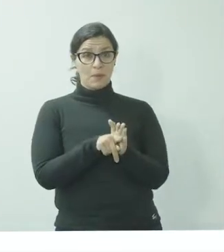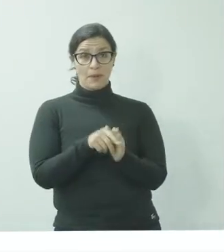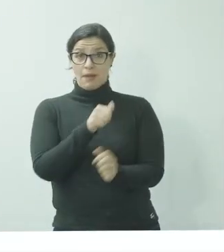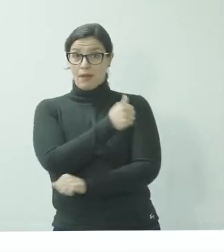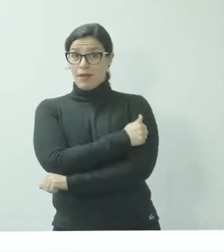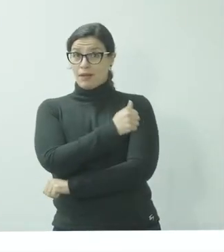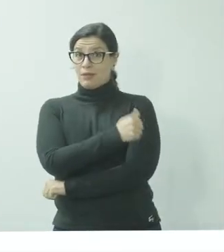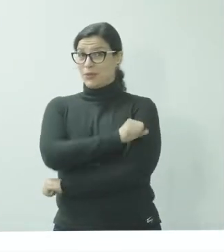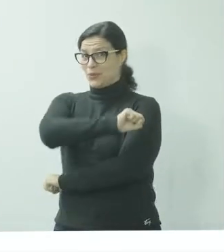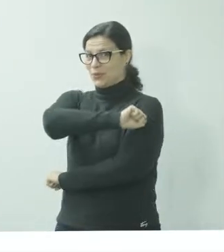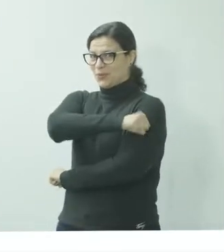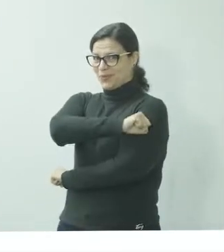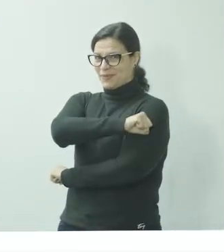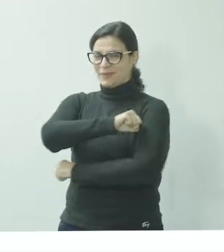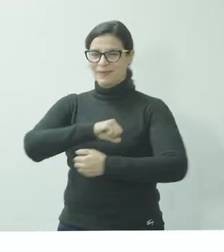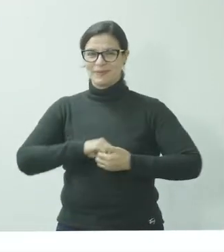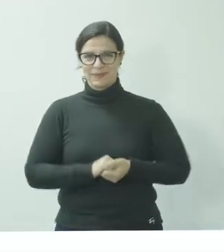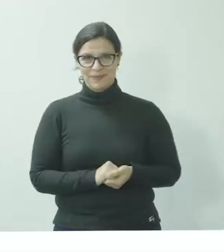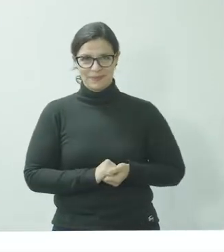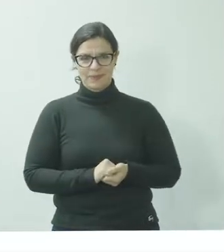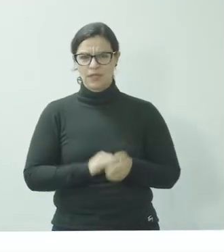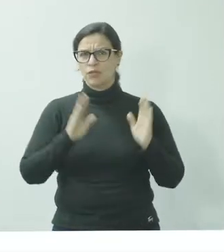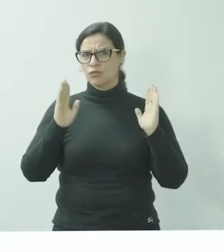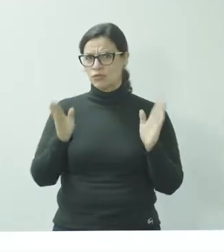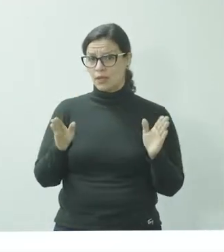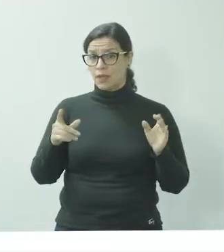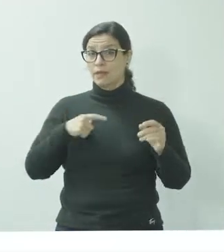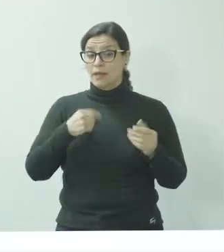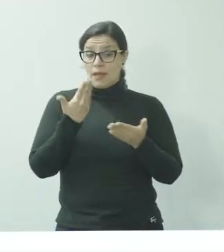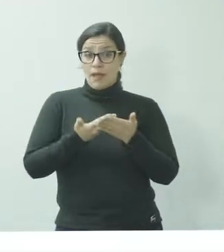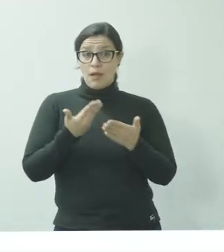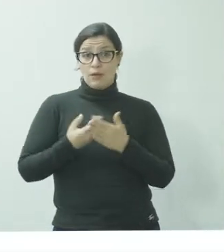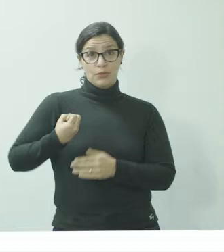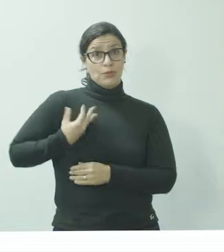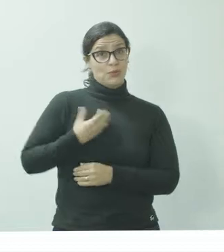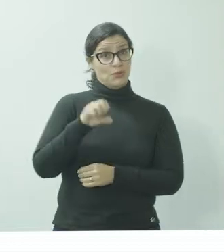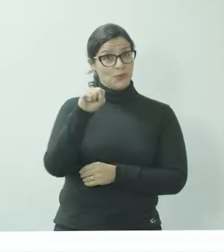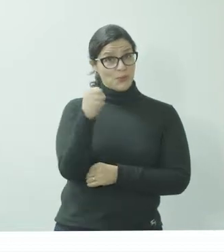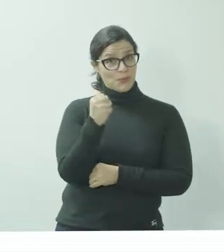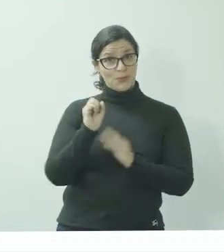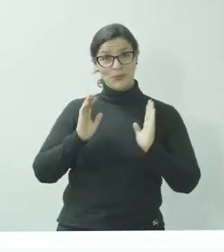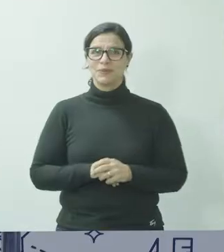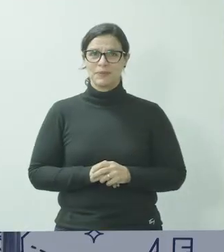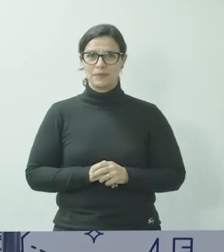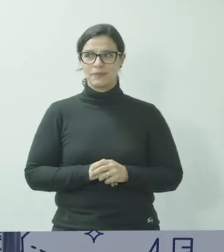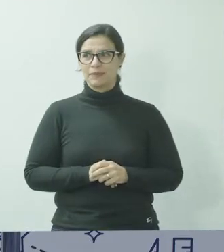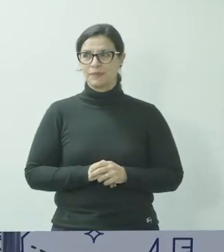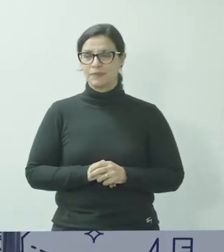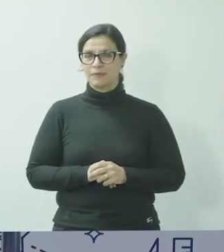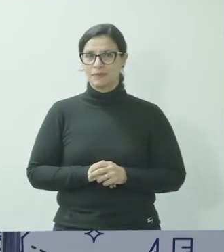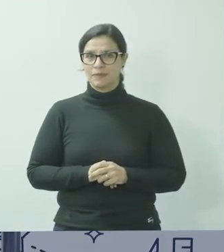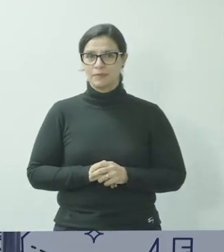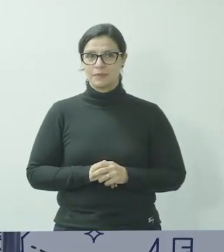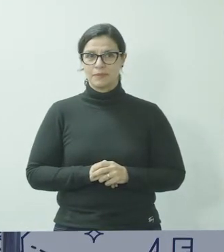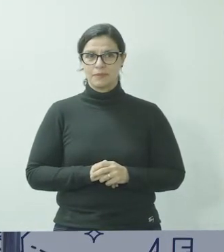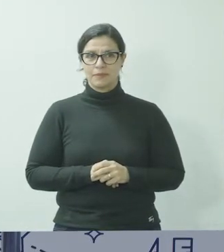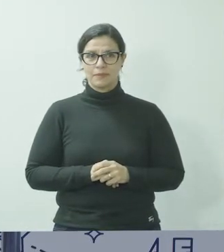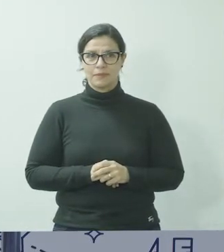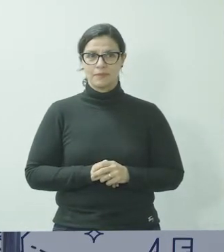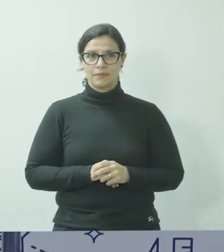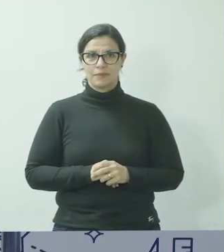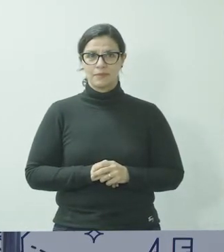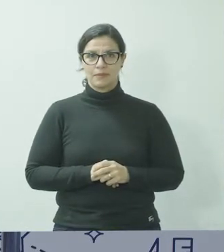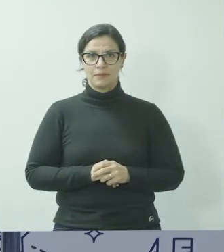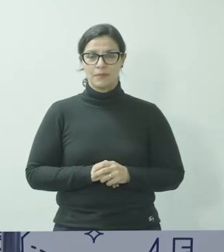para estudantes do oavo ano já estamos na aula número oit eu estava já utilizando a